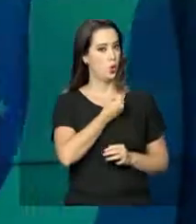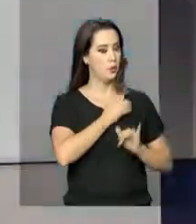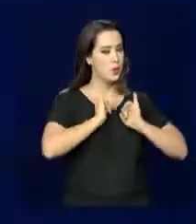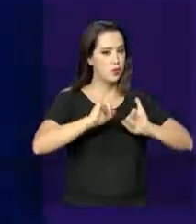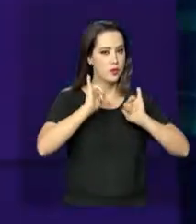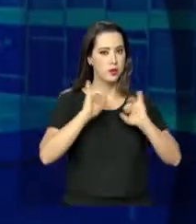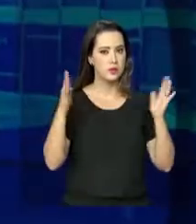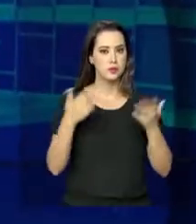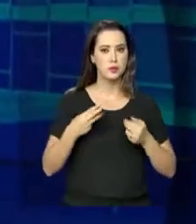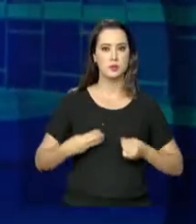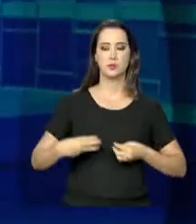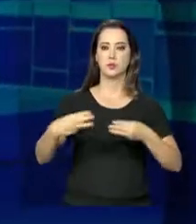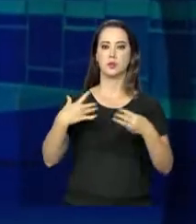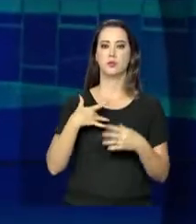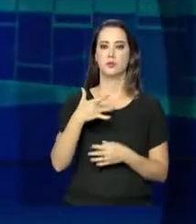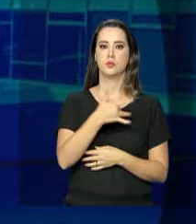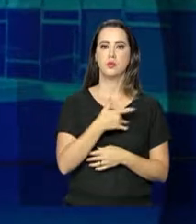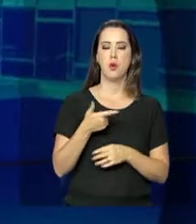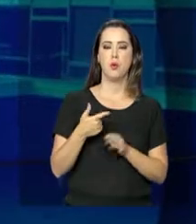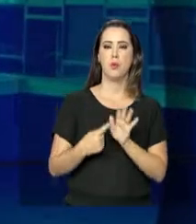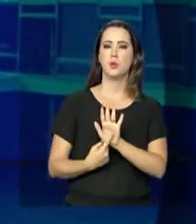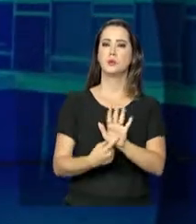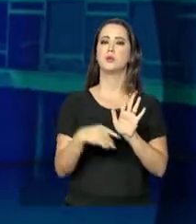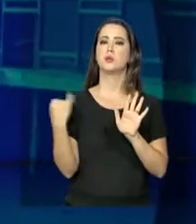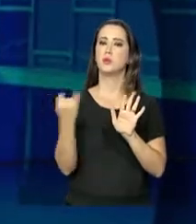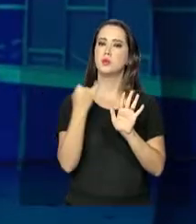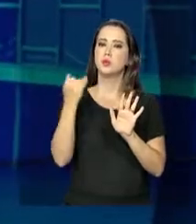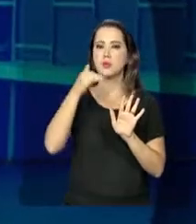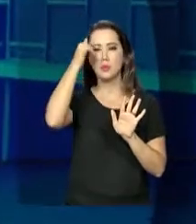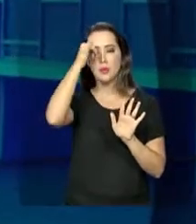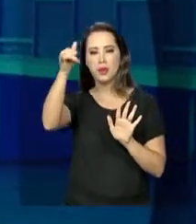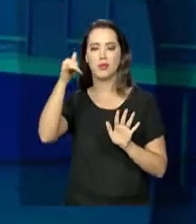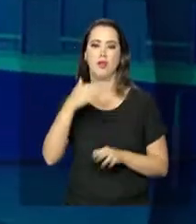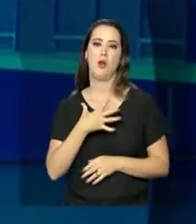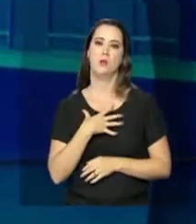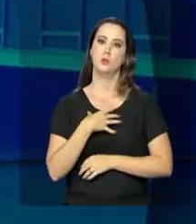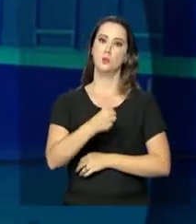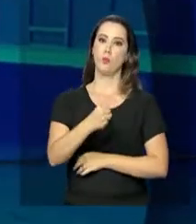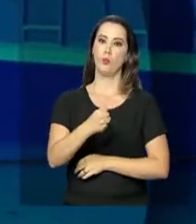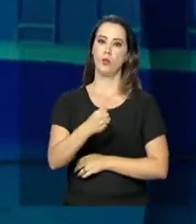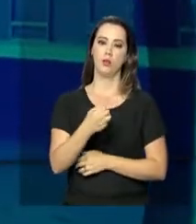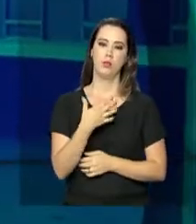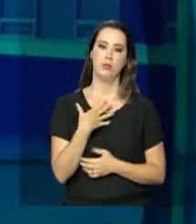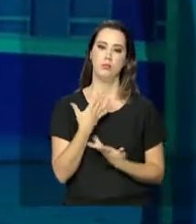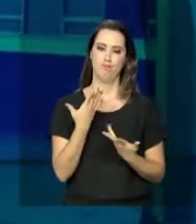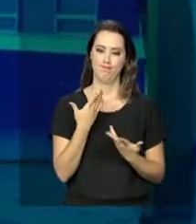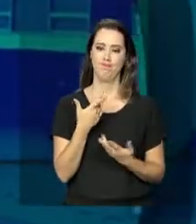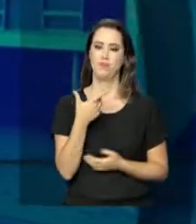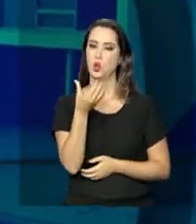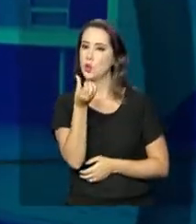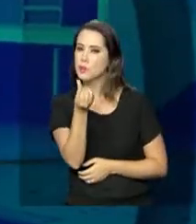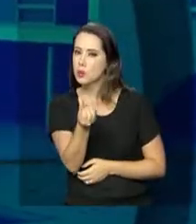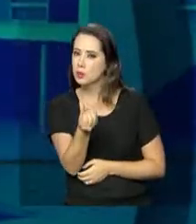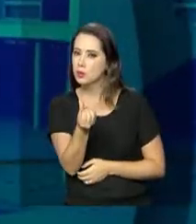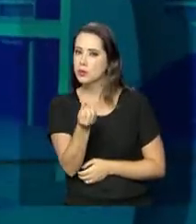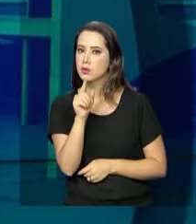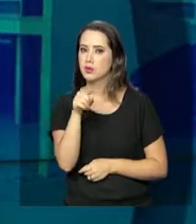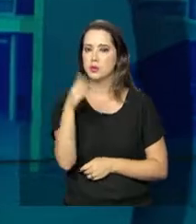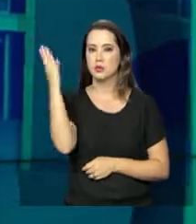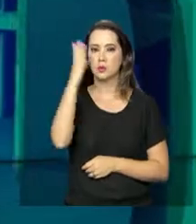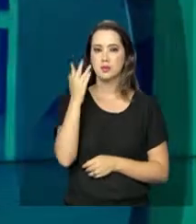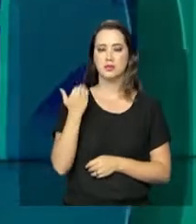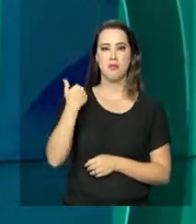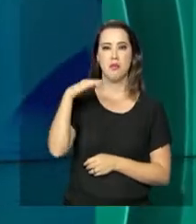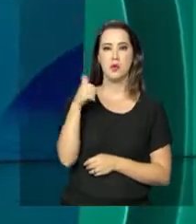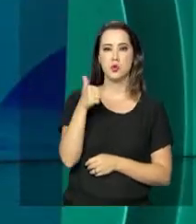hoje pelo ministério da saúde reforça a importância da prevenção ao suicídio em 2016 o brasil registrou mais de 11 mil